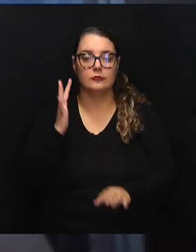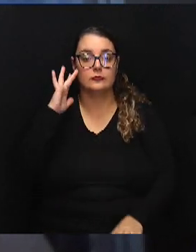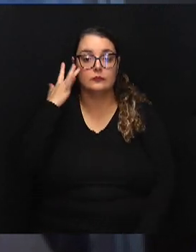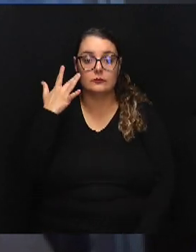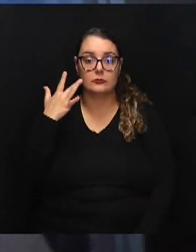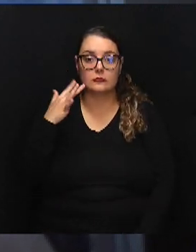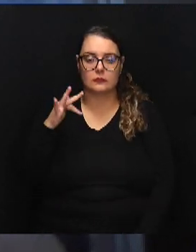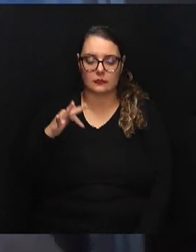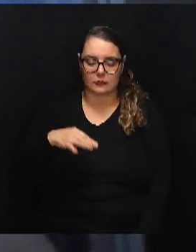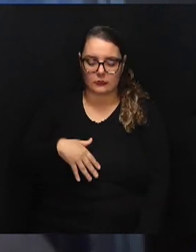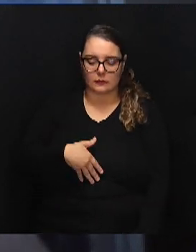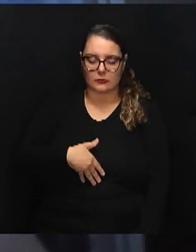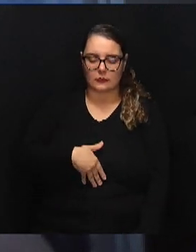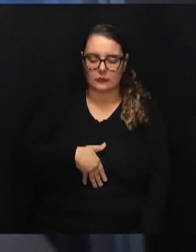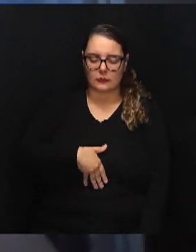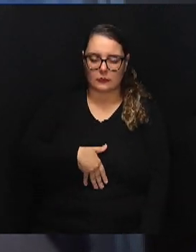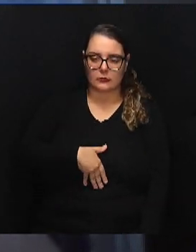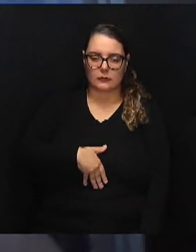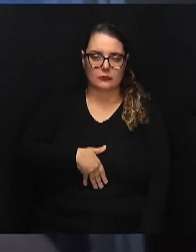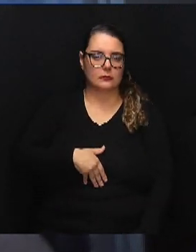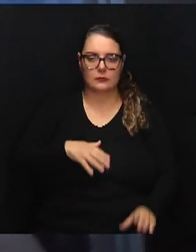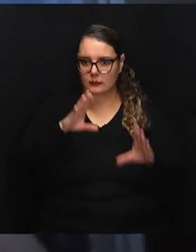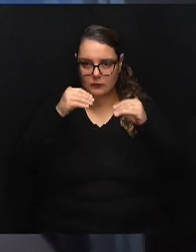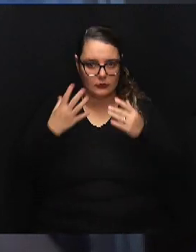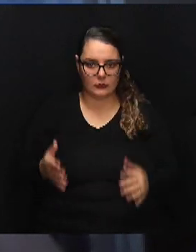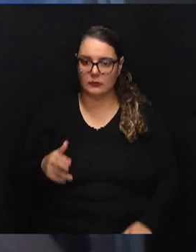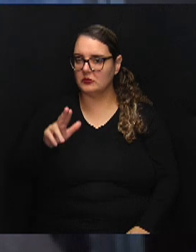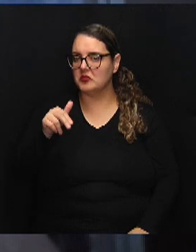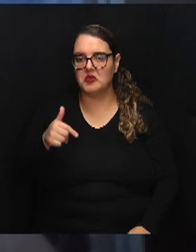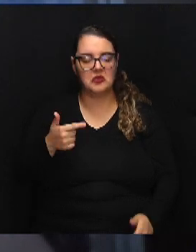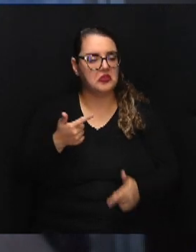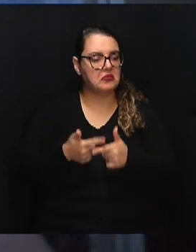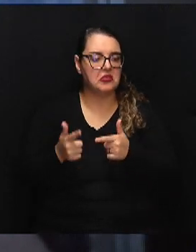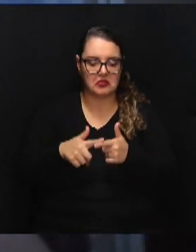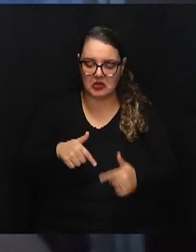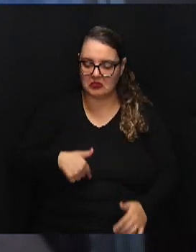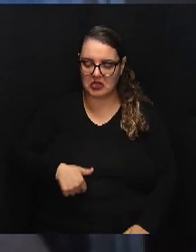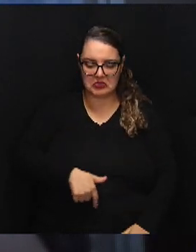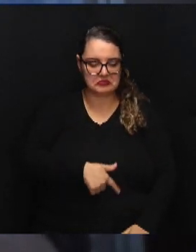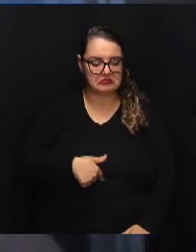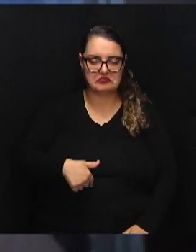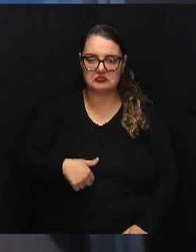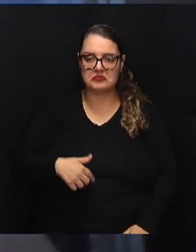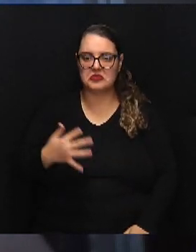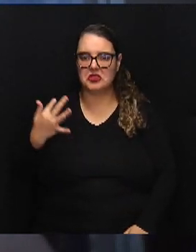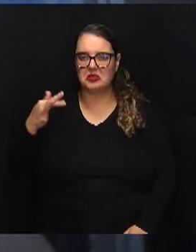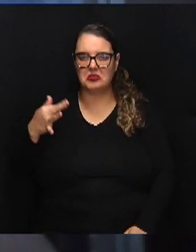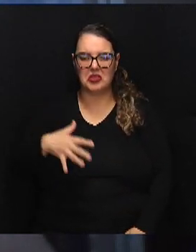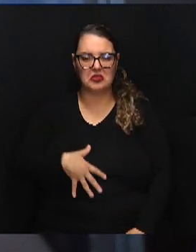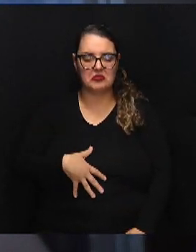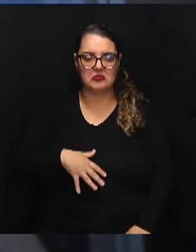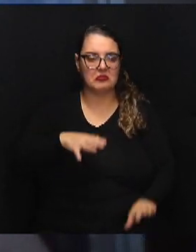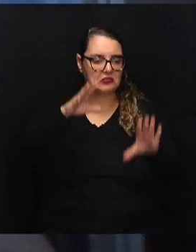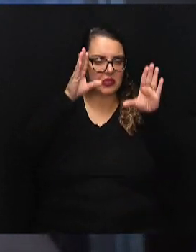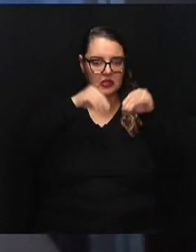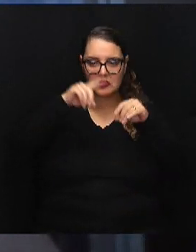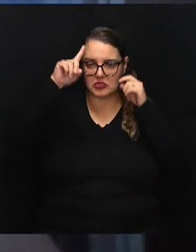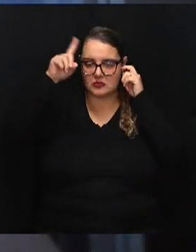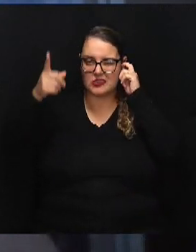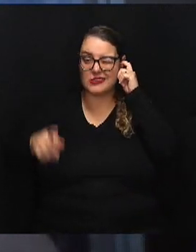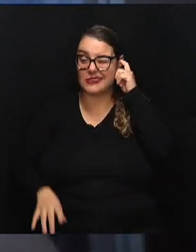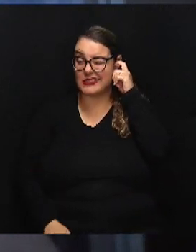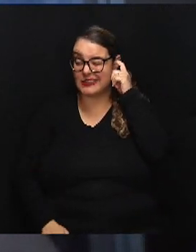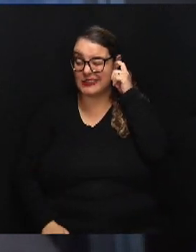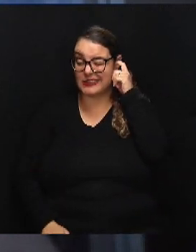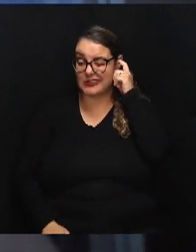dor, uma dor que começou do nada, a pessoa nunca teve problema de estômago, tem uma dor de estômago súbita, e